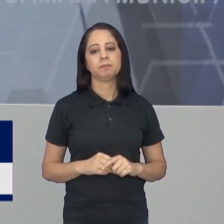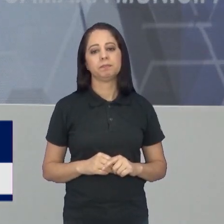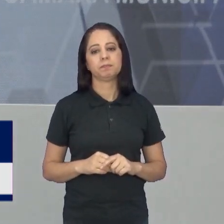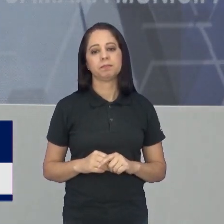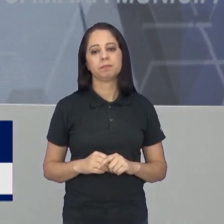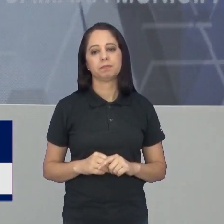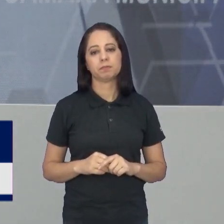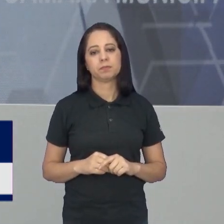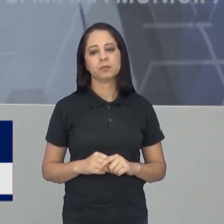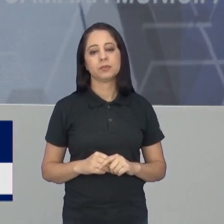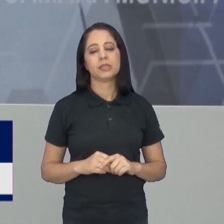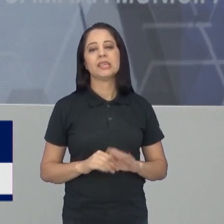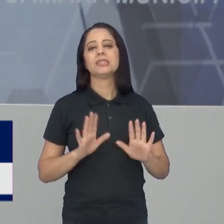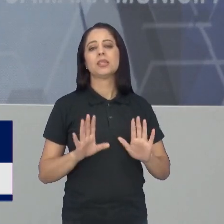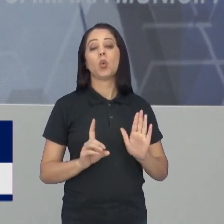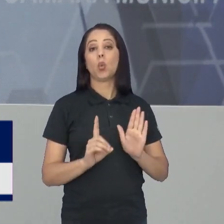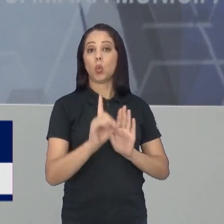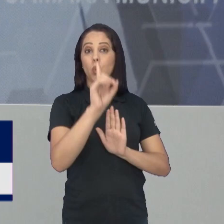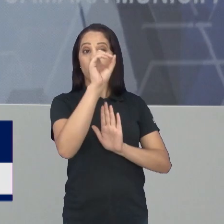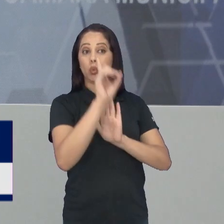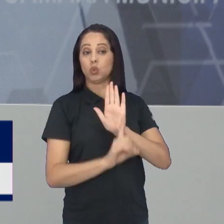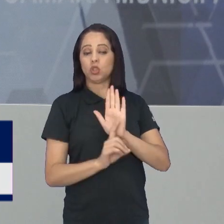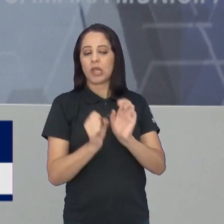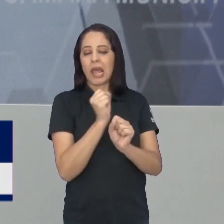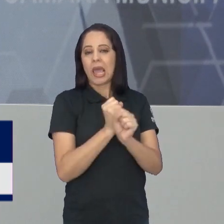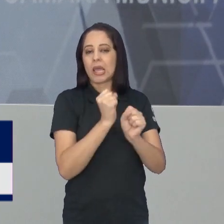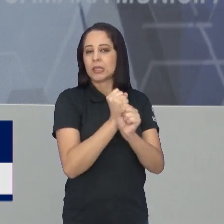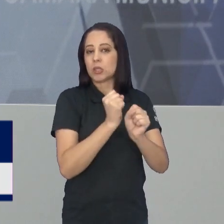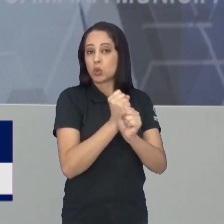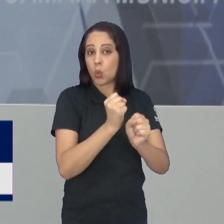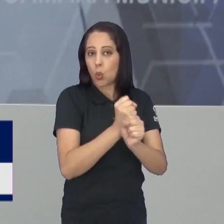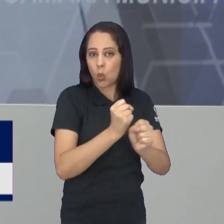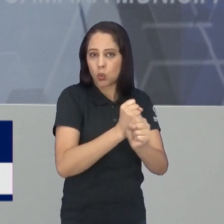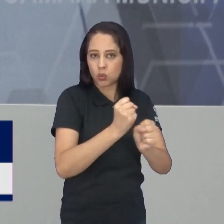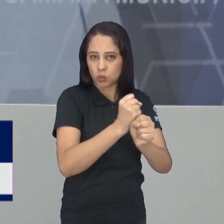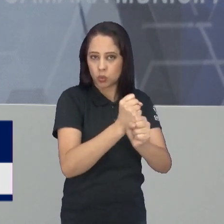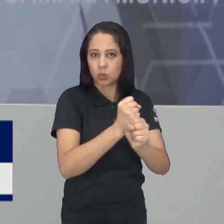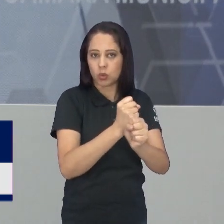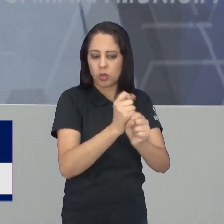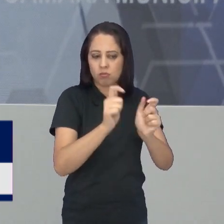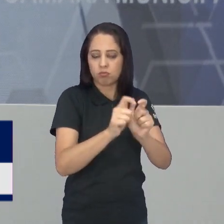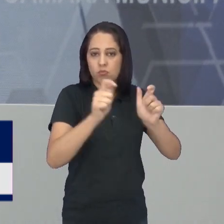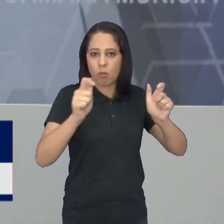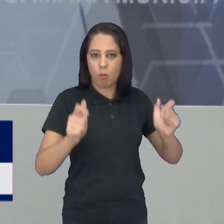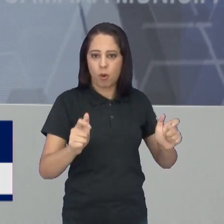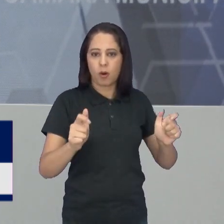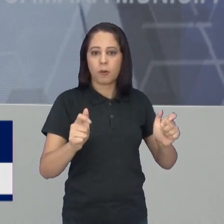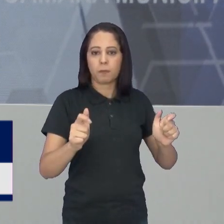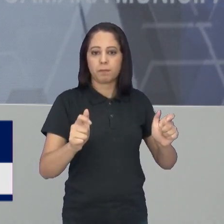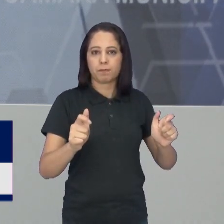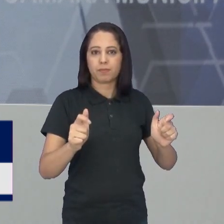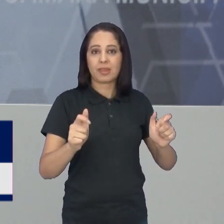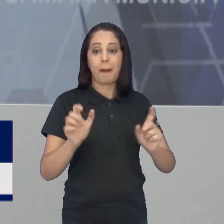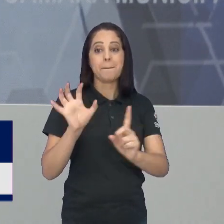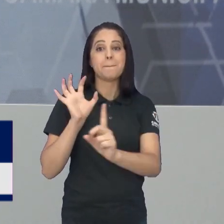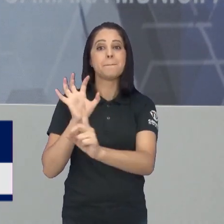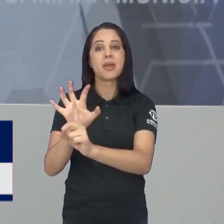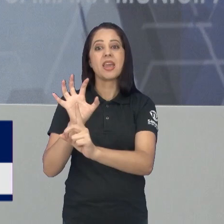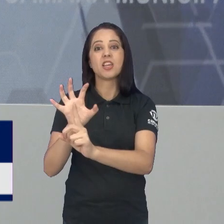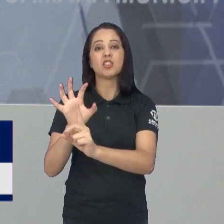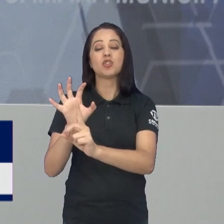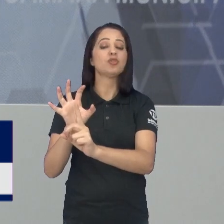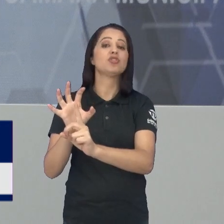esse direito de construir a mais, é porque afeta diretamente o bairro, seja